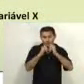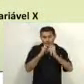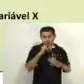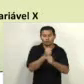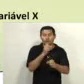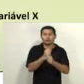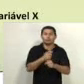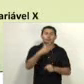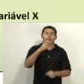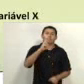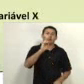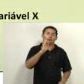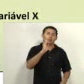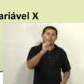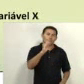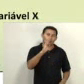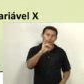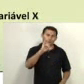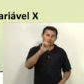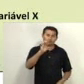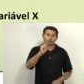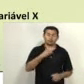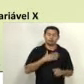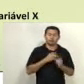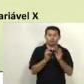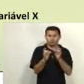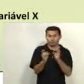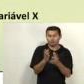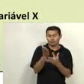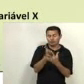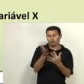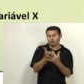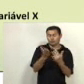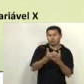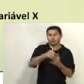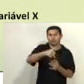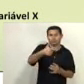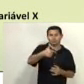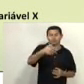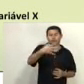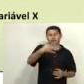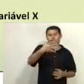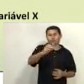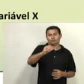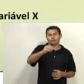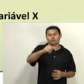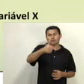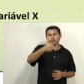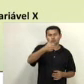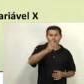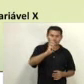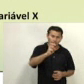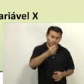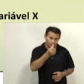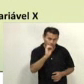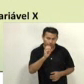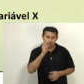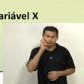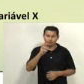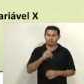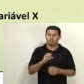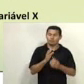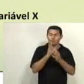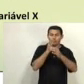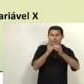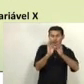calcule a probabilidade então, né, das minhas vendas estarem entre 12.000 e 14.560. Então vamos lá, pessoal. Para